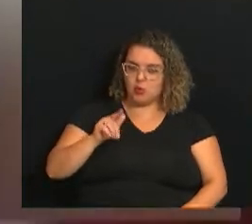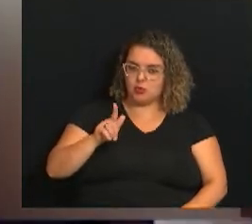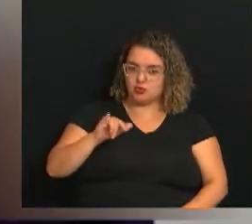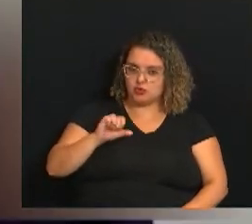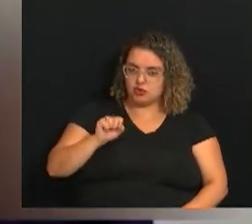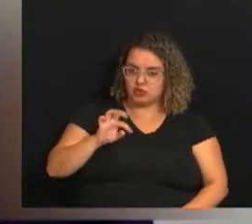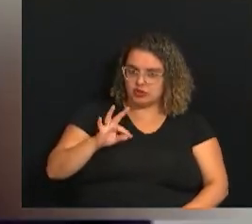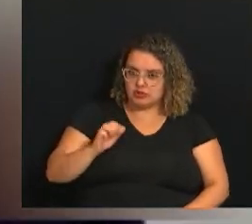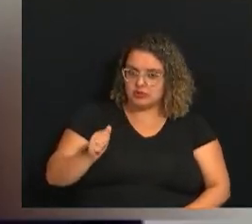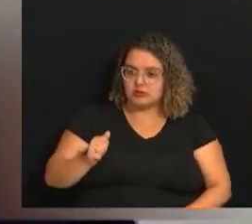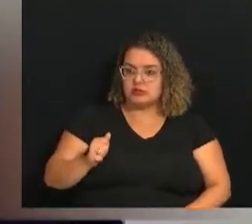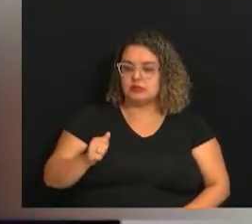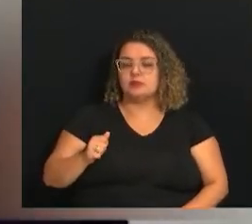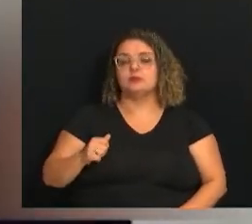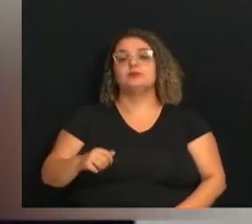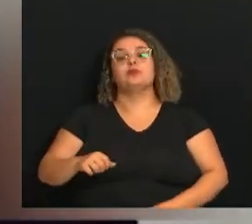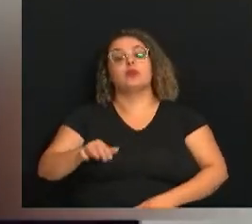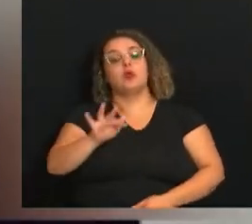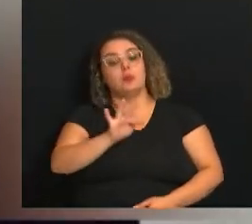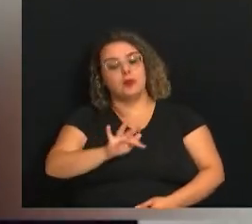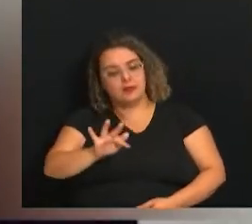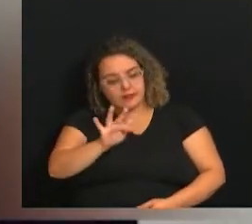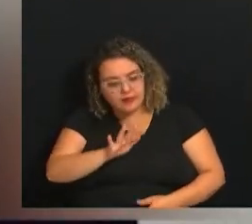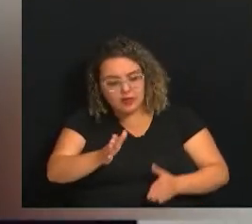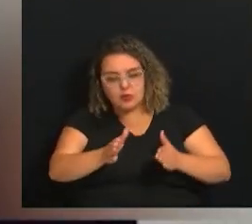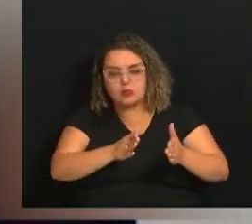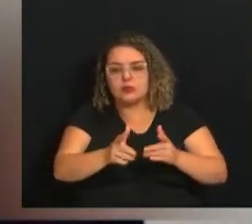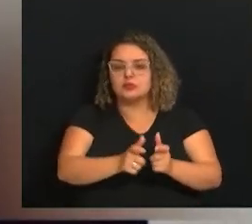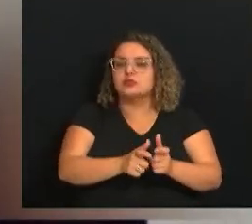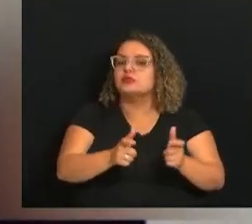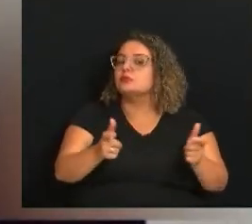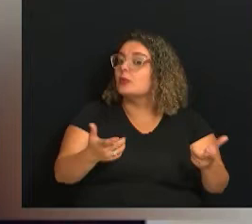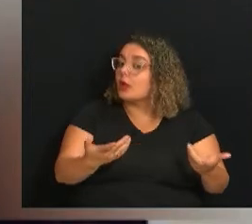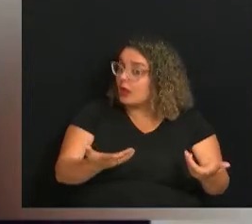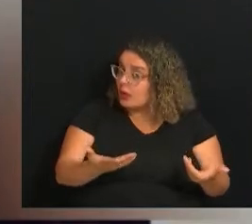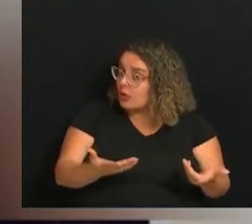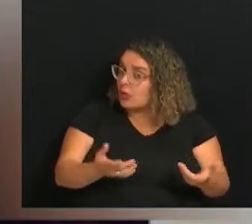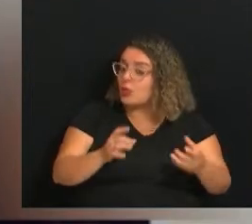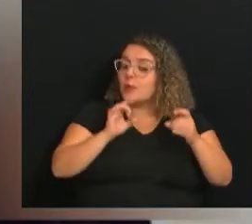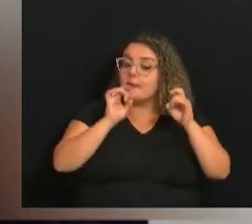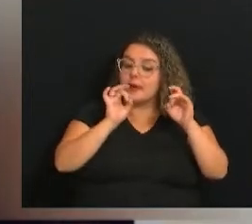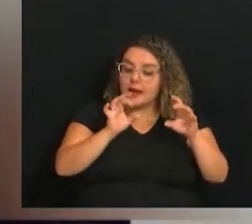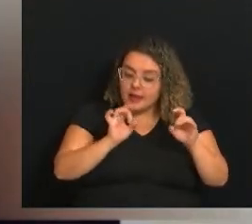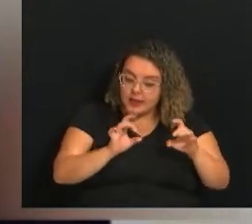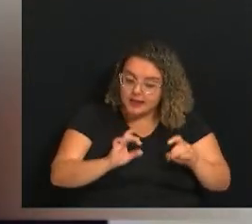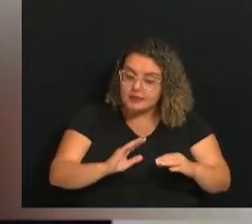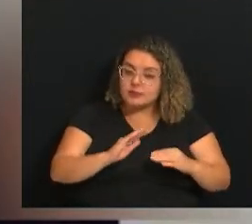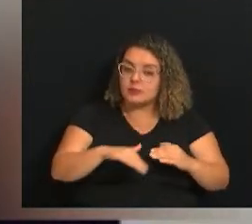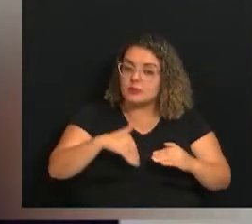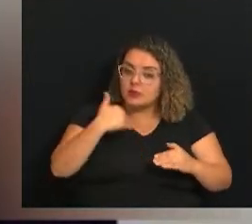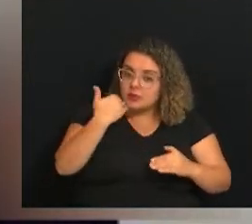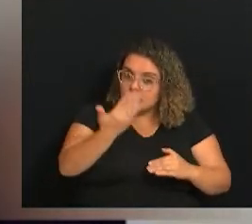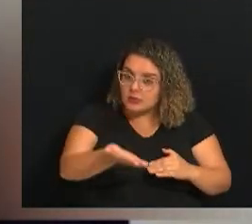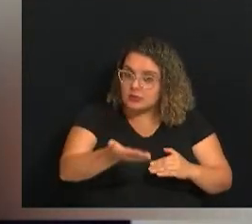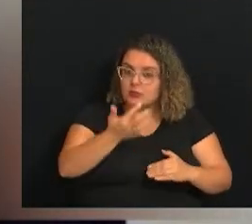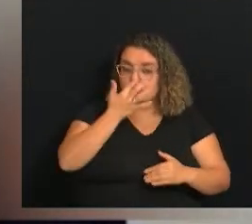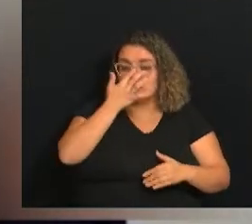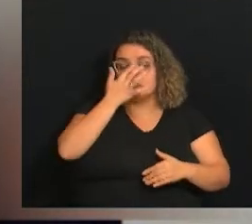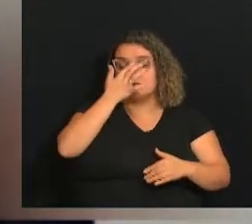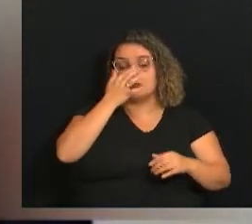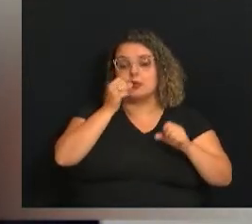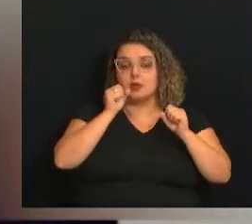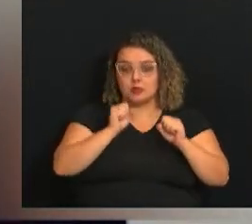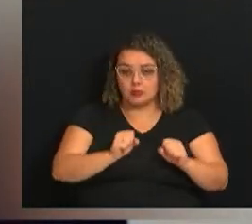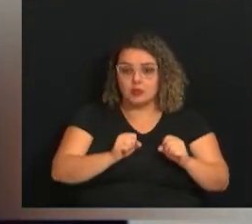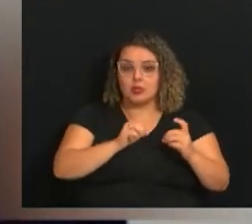um período de graduação, com especialização posteriormente, para que pudesse